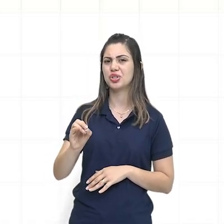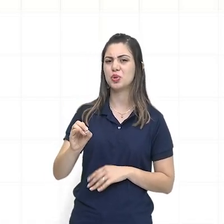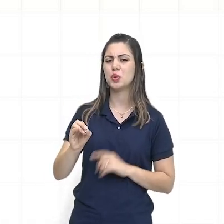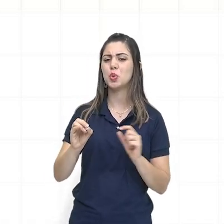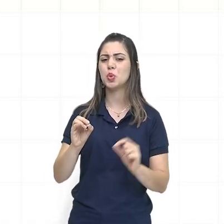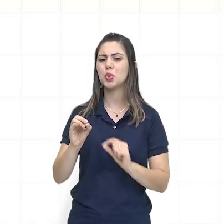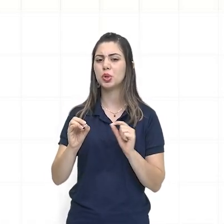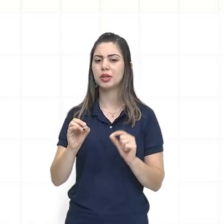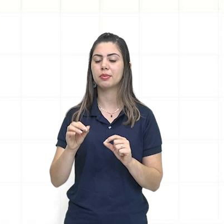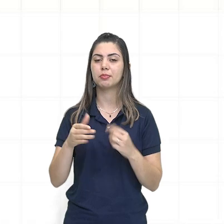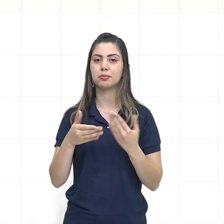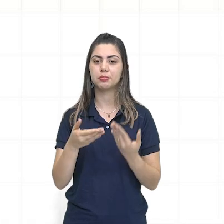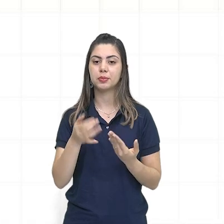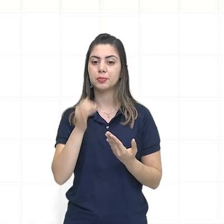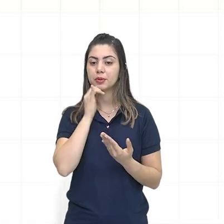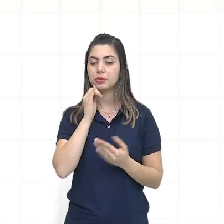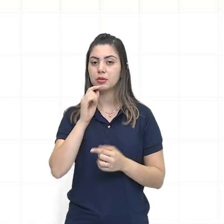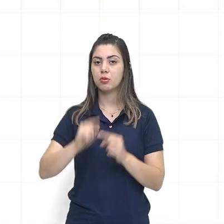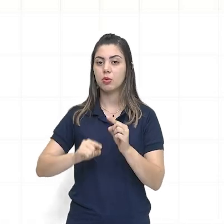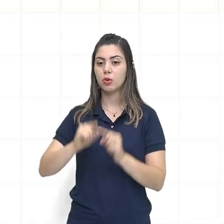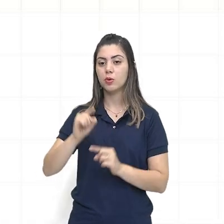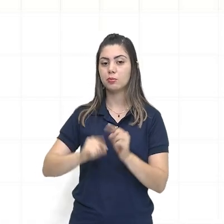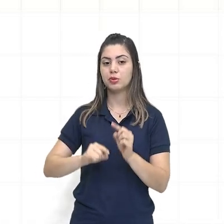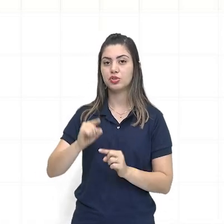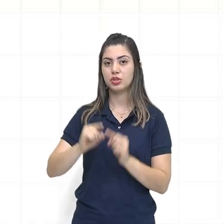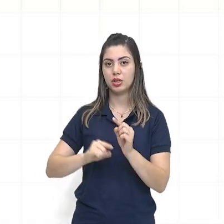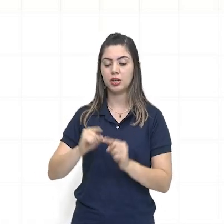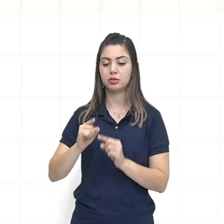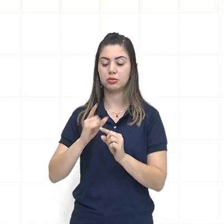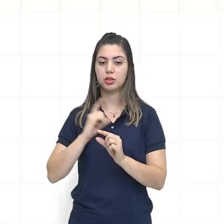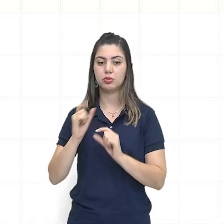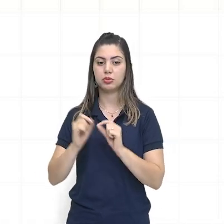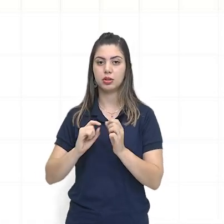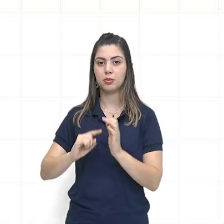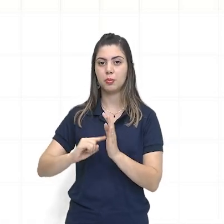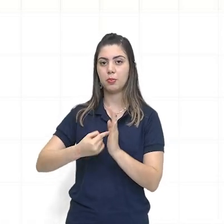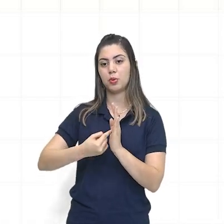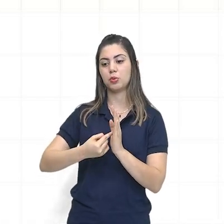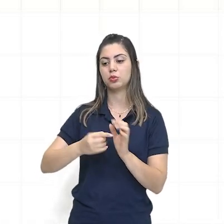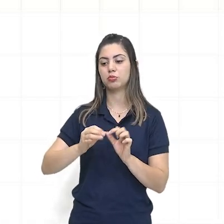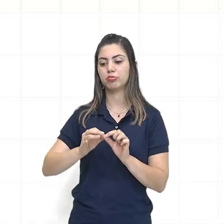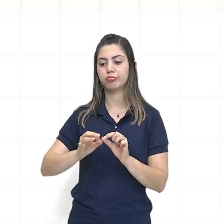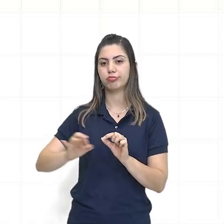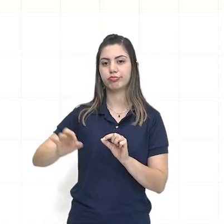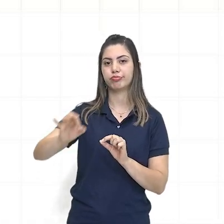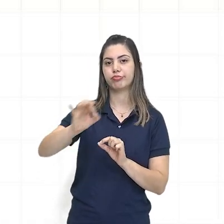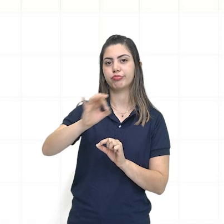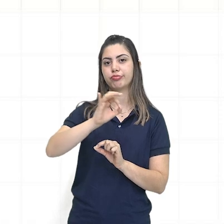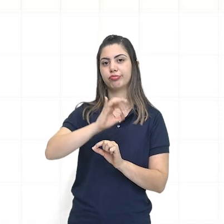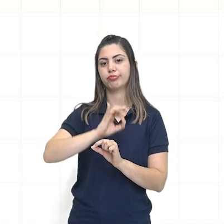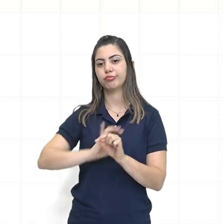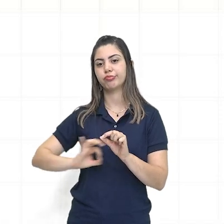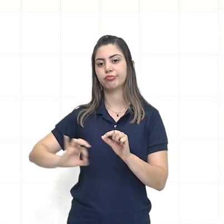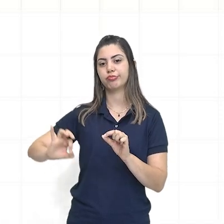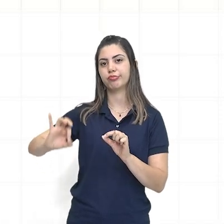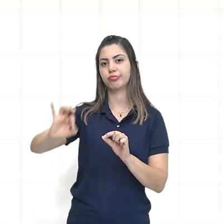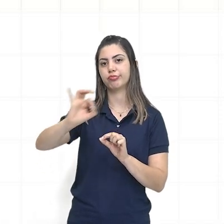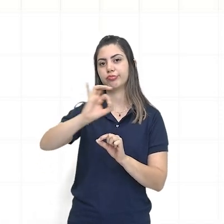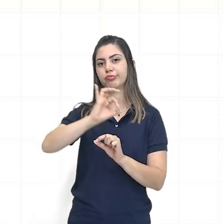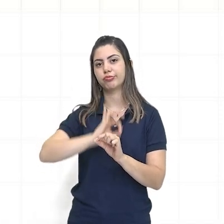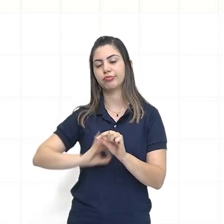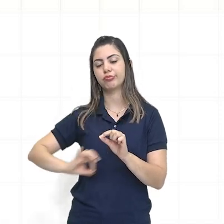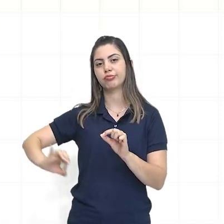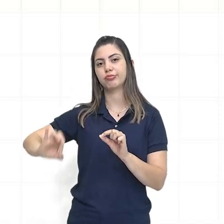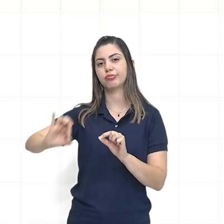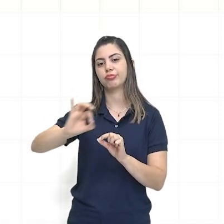é a rotação de um objeto em torno de um ponto fixo. É como se o objeto estivesse girando em torno de